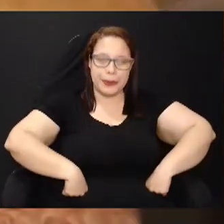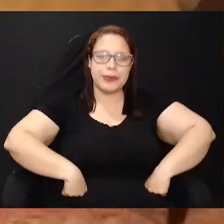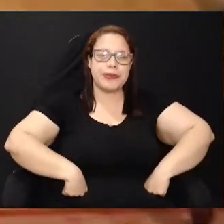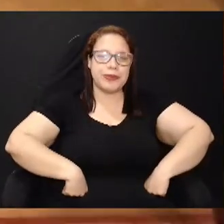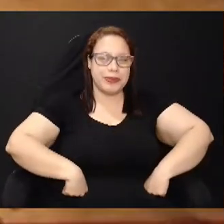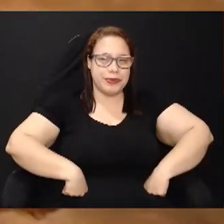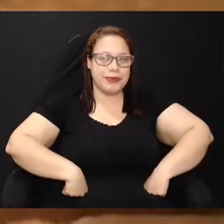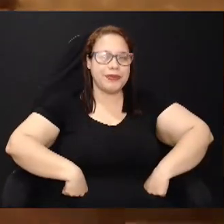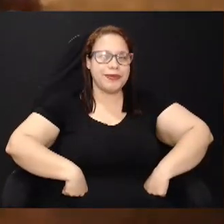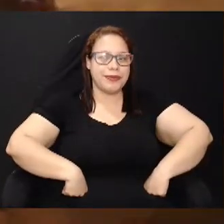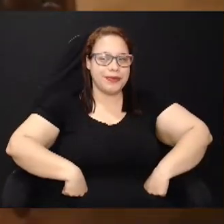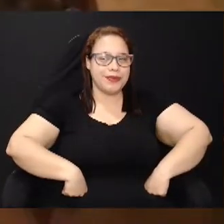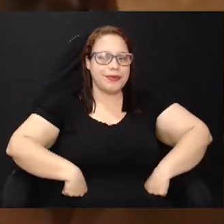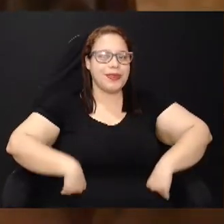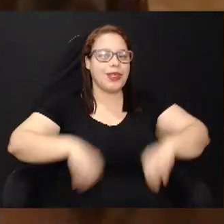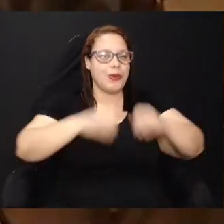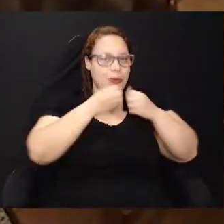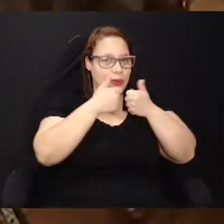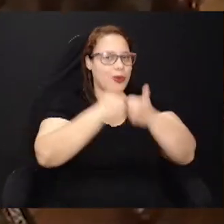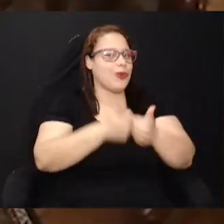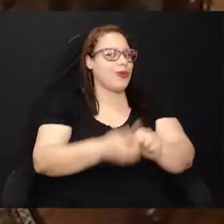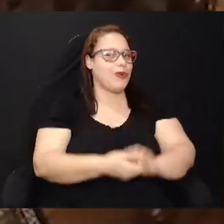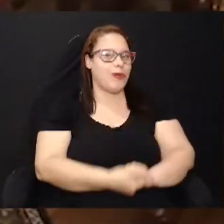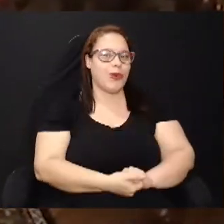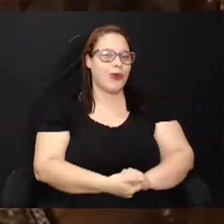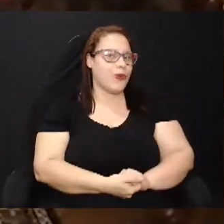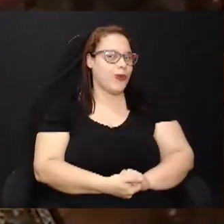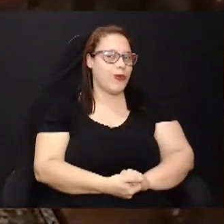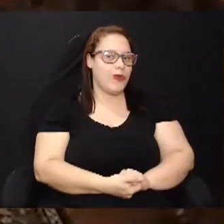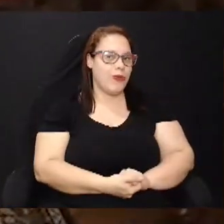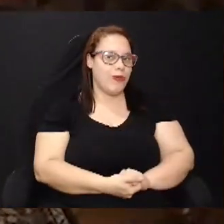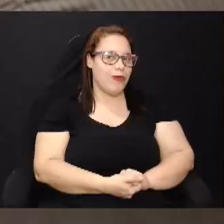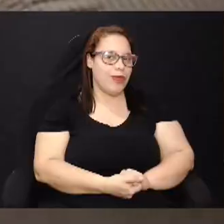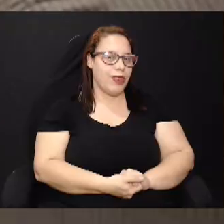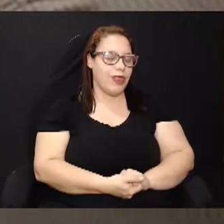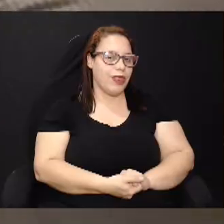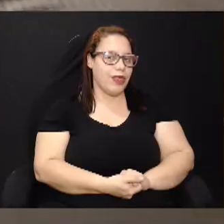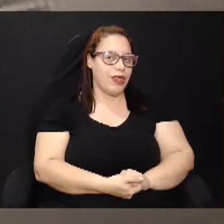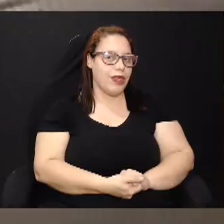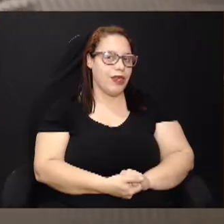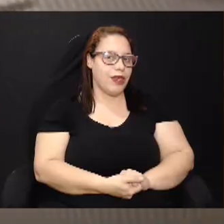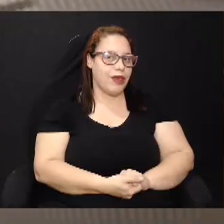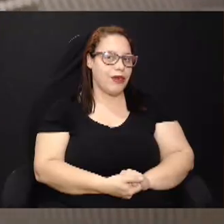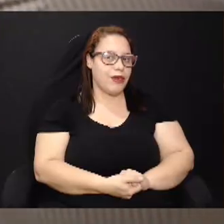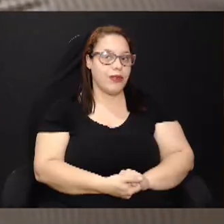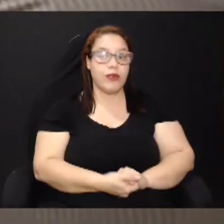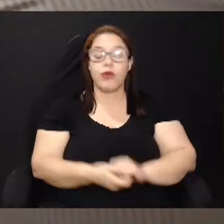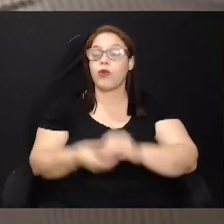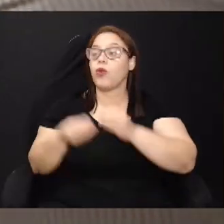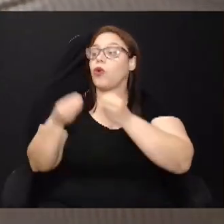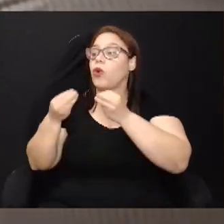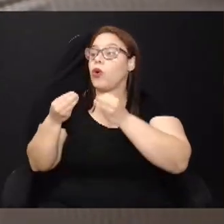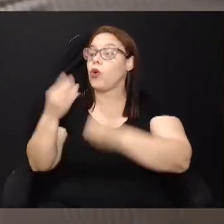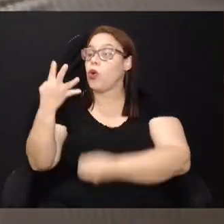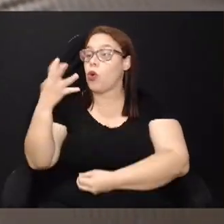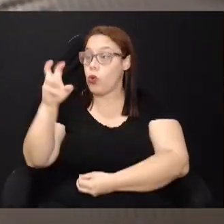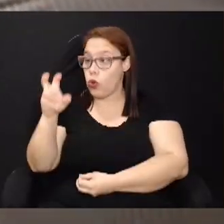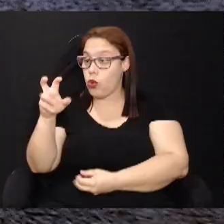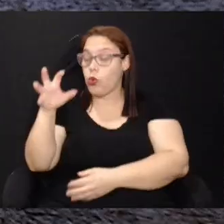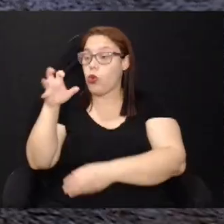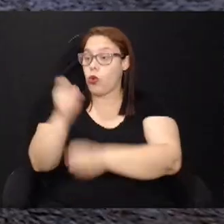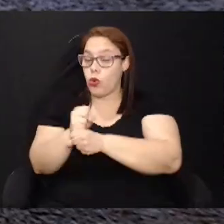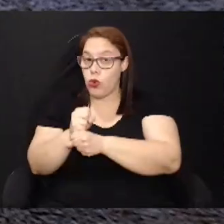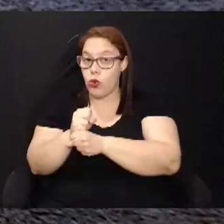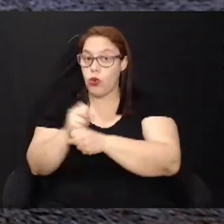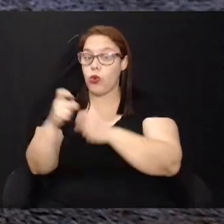atenda adultos, né? Mas independe, você atende pessoas. Com 45 anos de